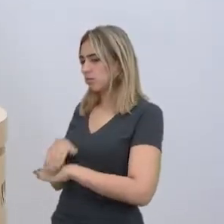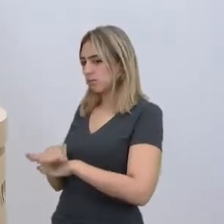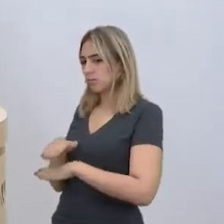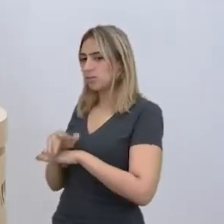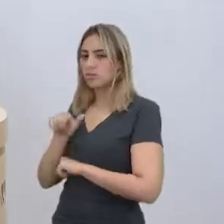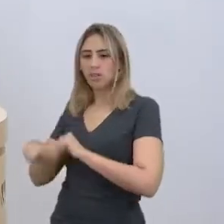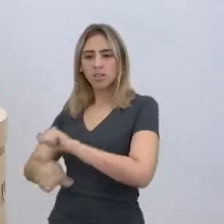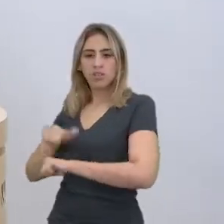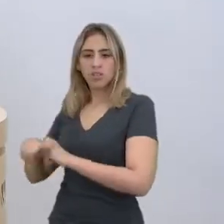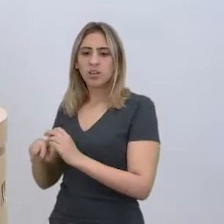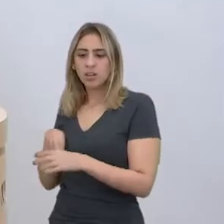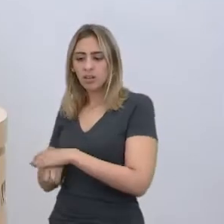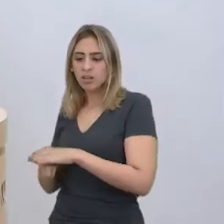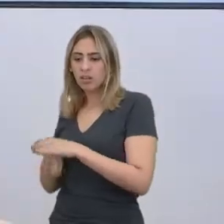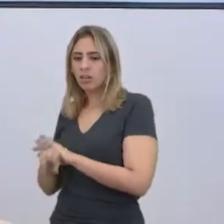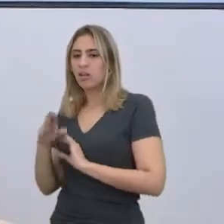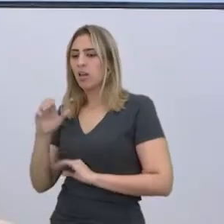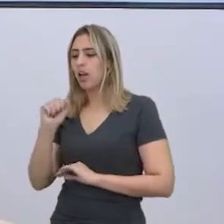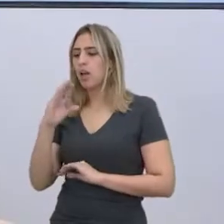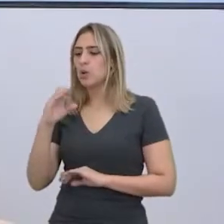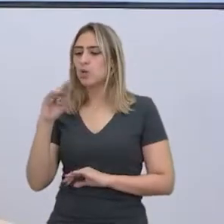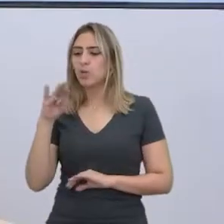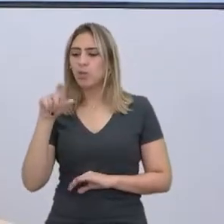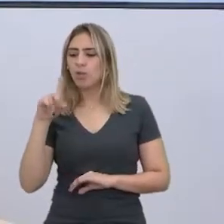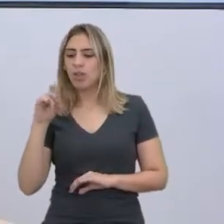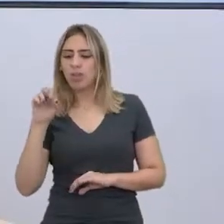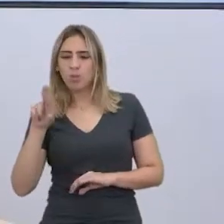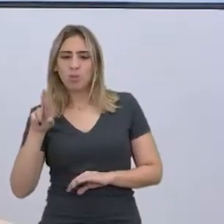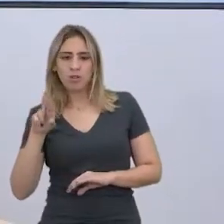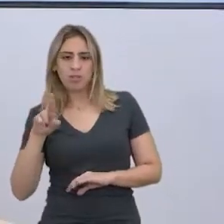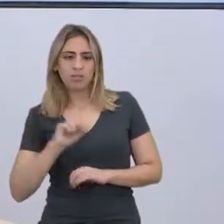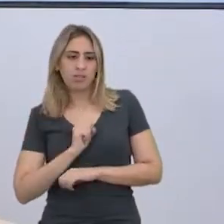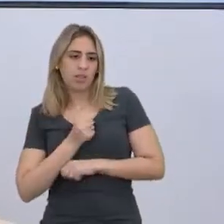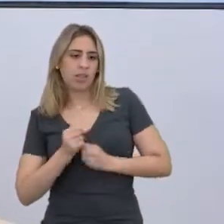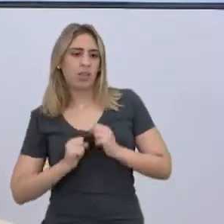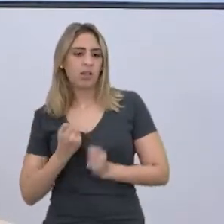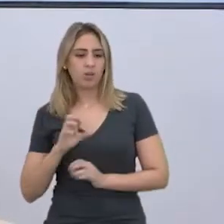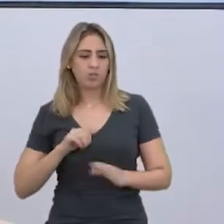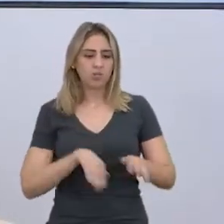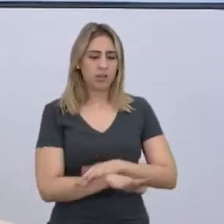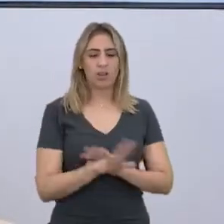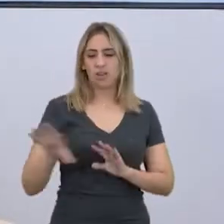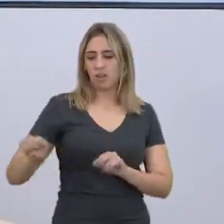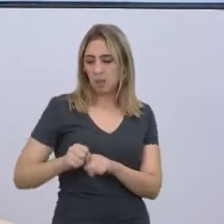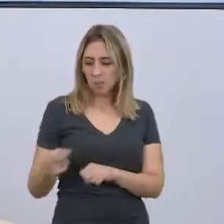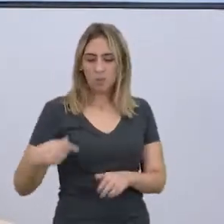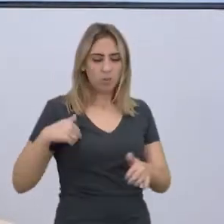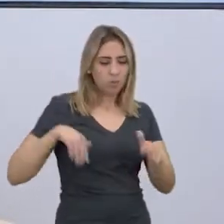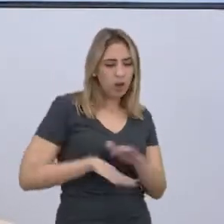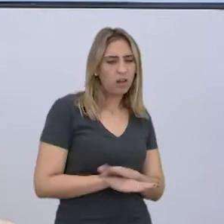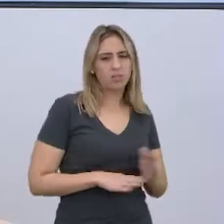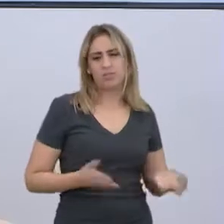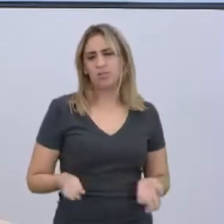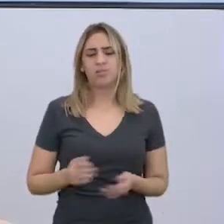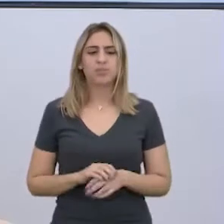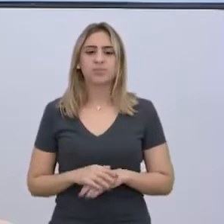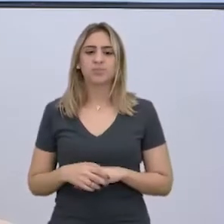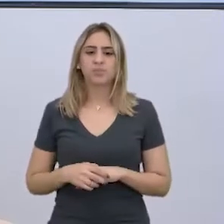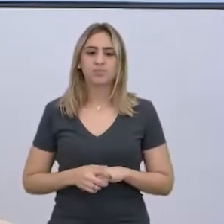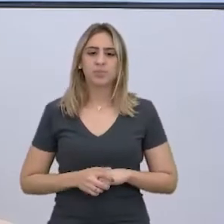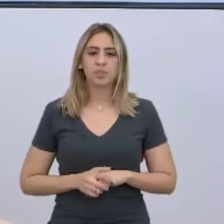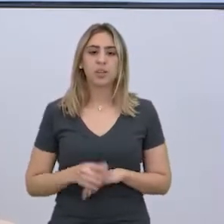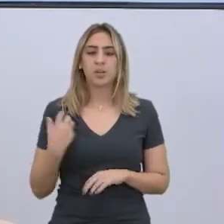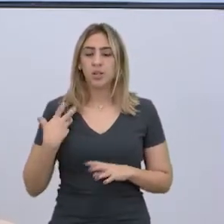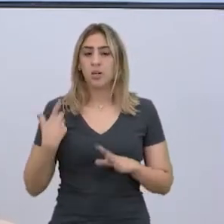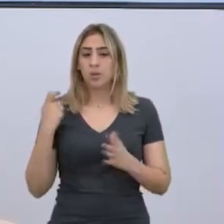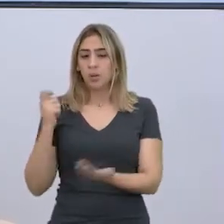vira aqueles acumuladores compulsivos. Mas também tem a ver com o fato de que eu quero comprar um celular da